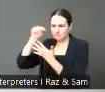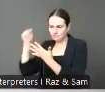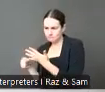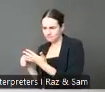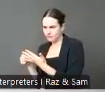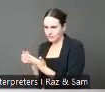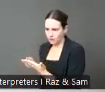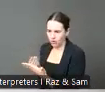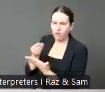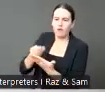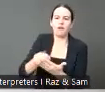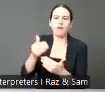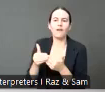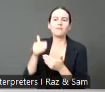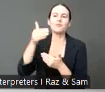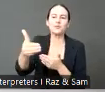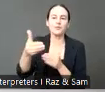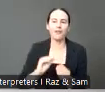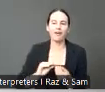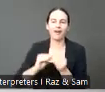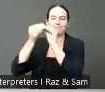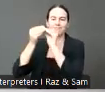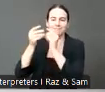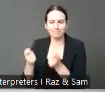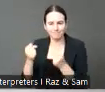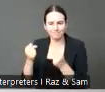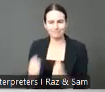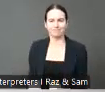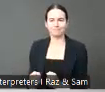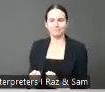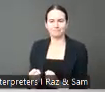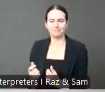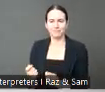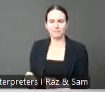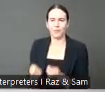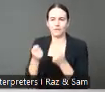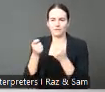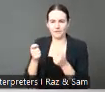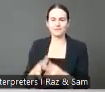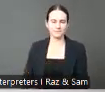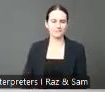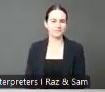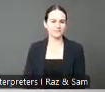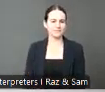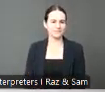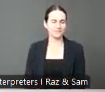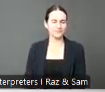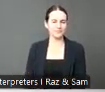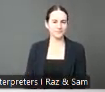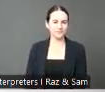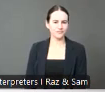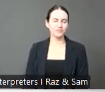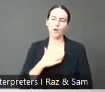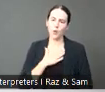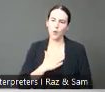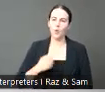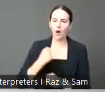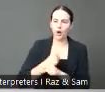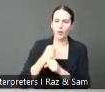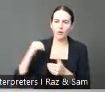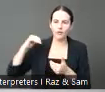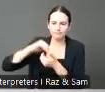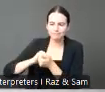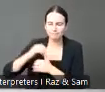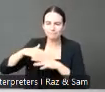novos, que para compartilhamento das capacidades dos ditos voluntários, o que significa também trabalhar com as